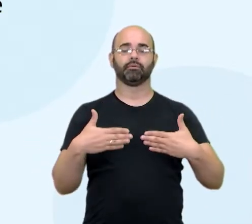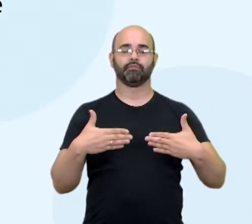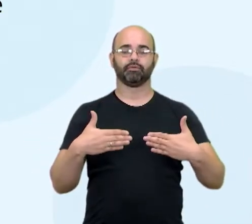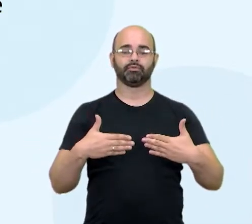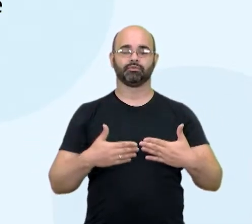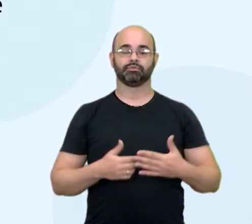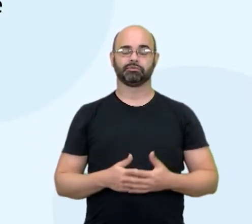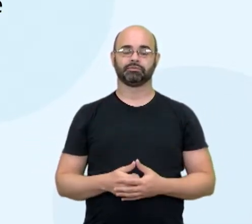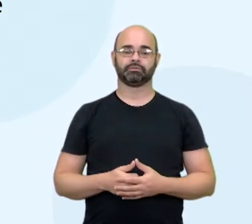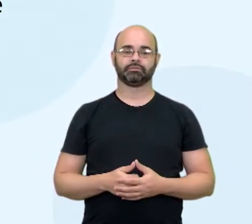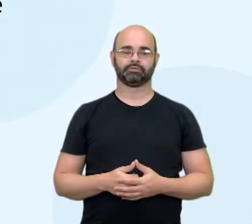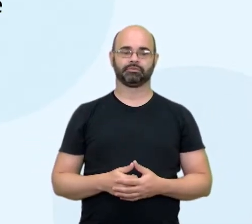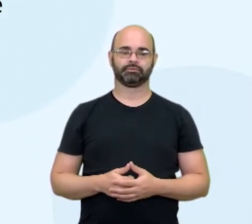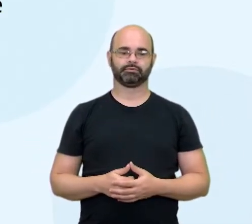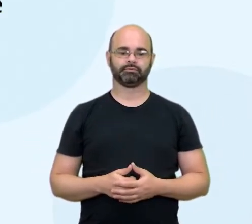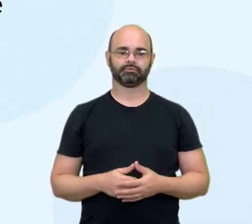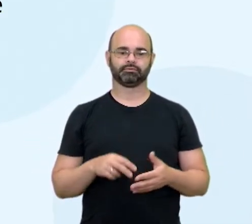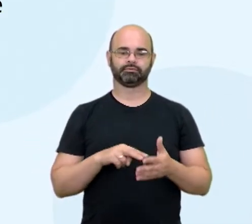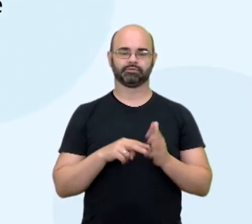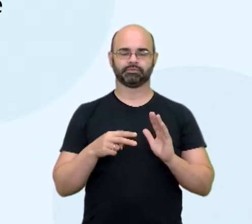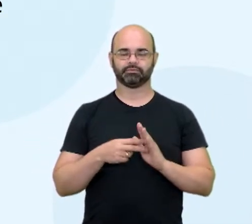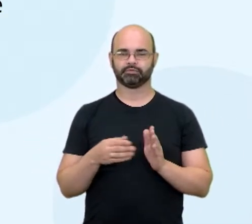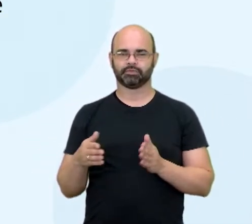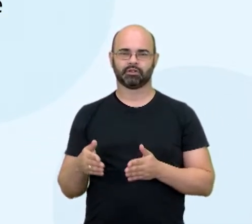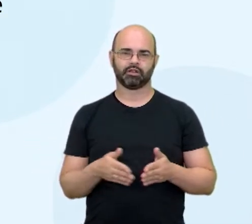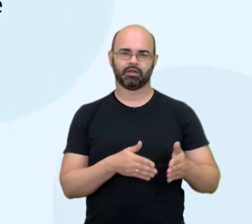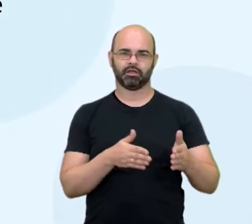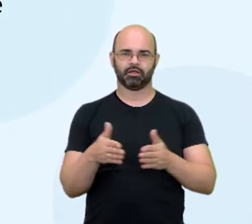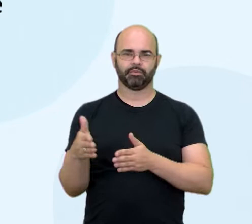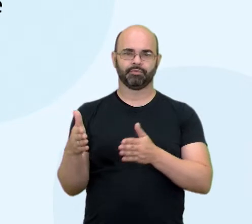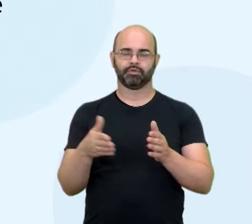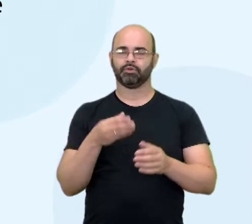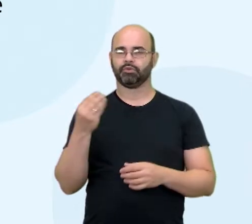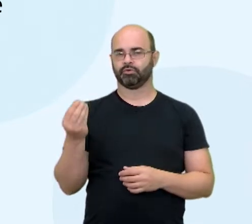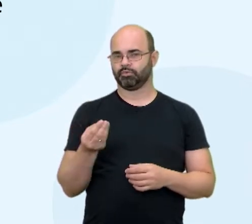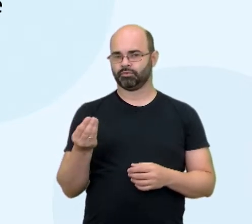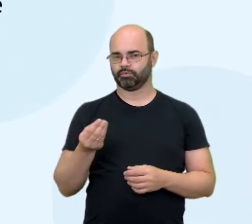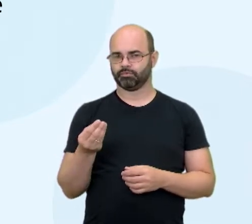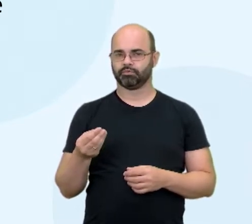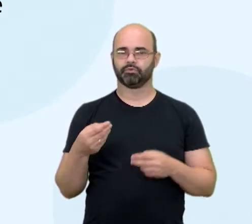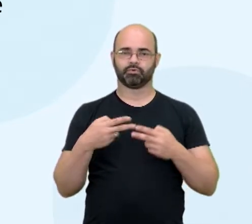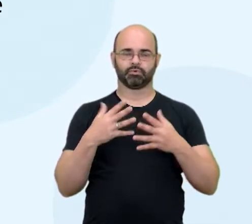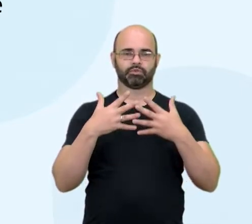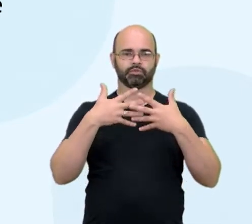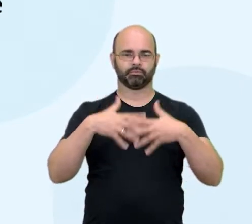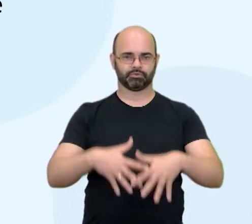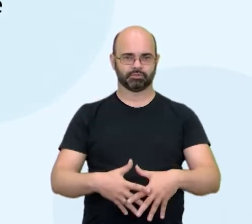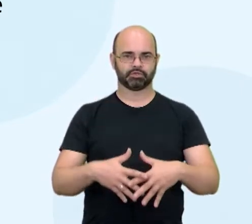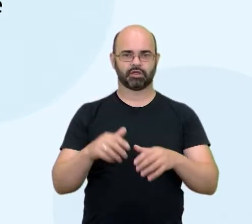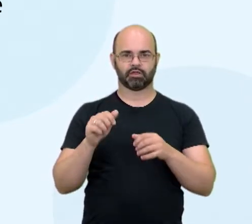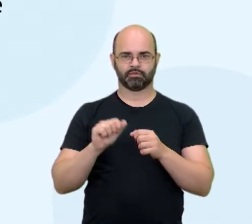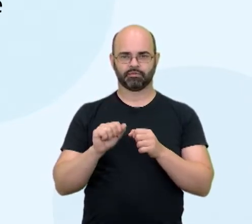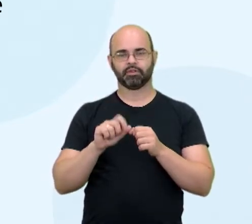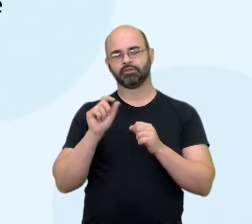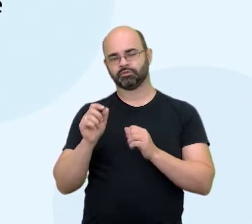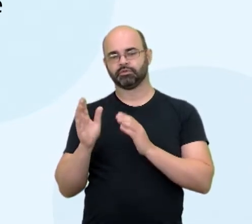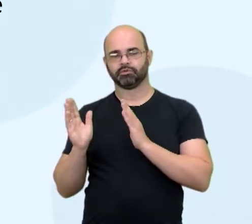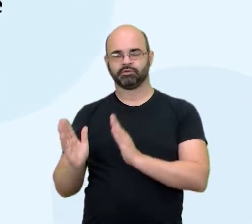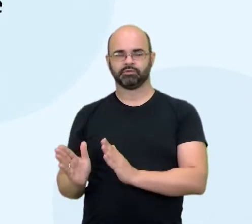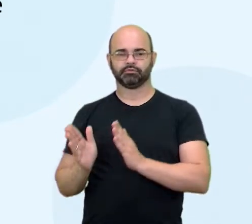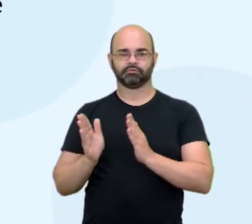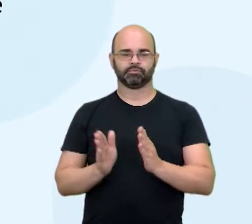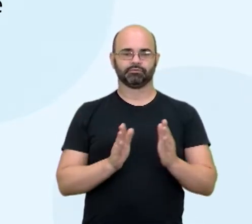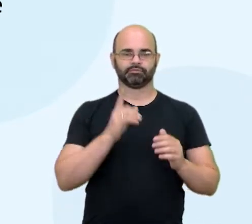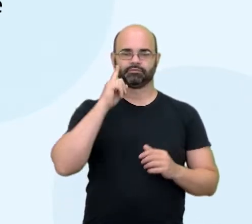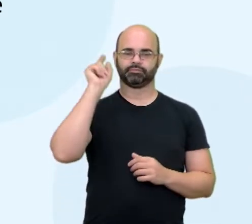geral, ele descreve o caminho ou a fluidez de determinados processos. Olha lá, vou até grifar aqui, ó, de